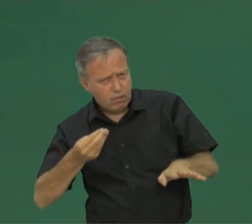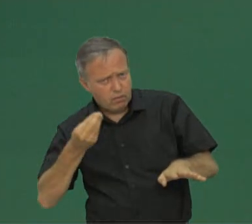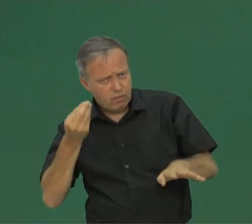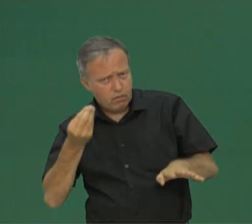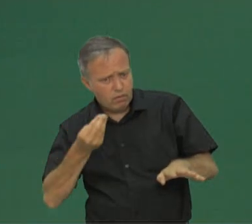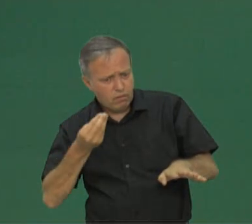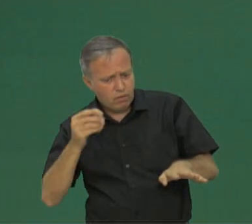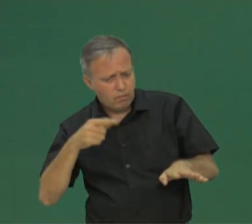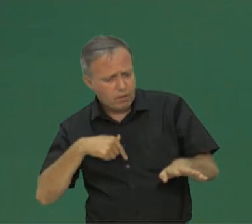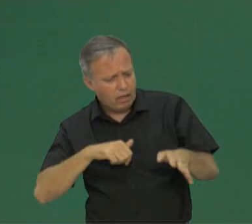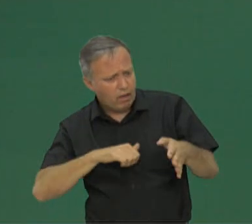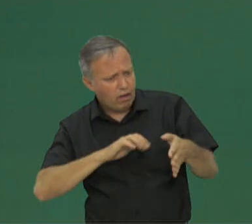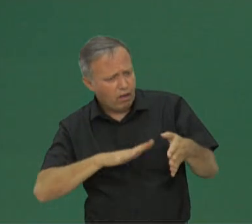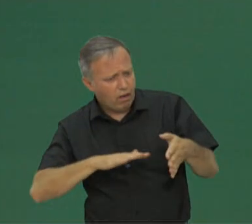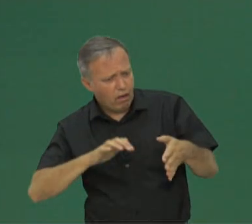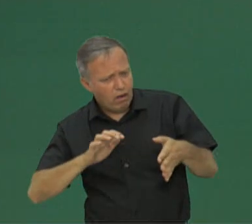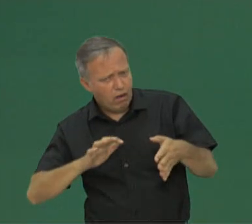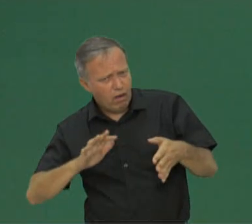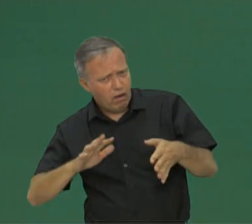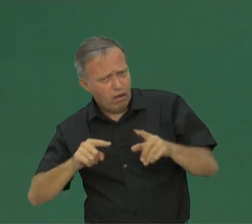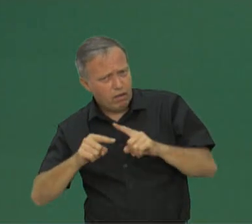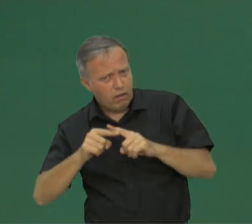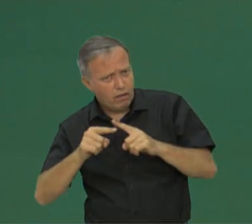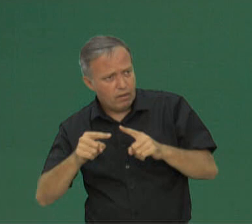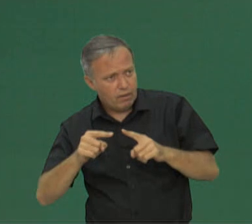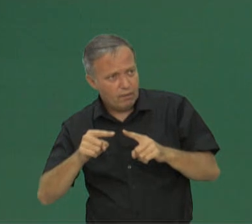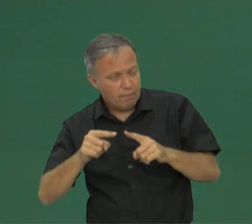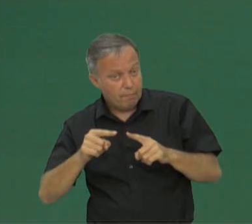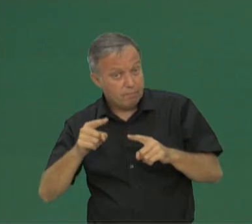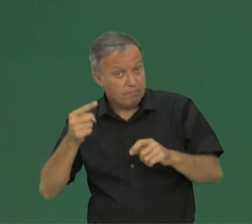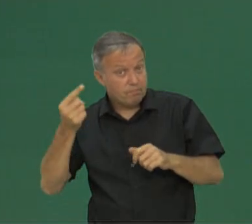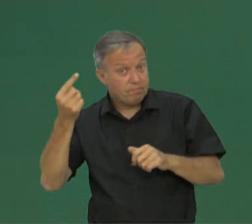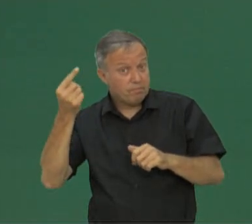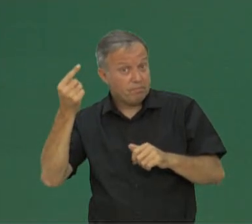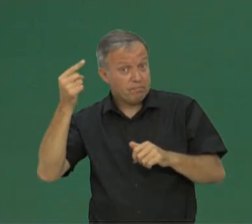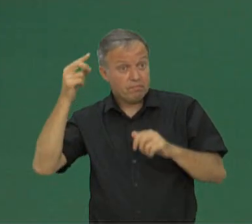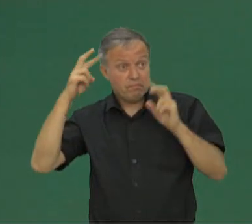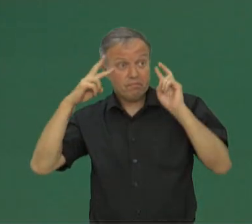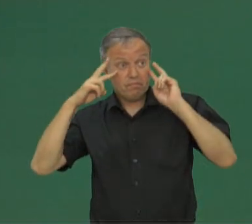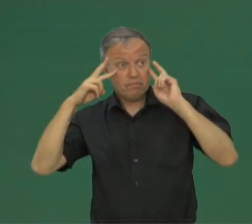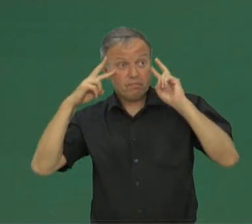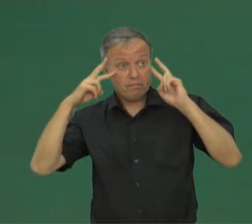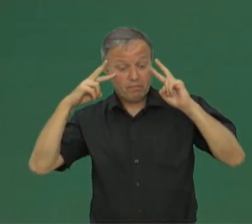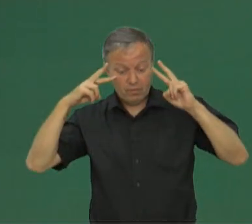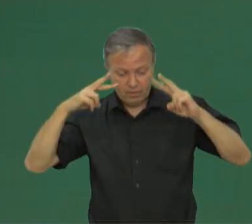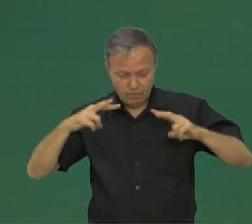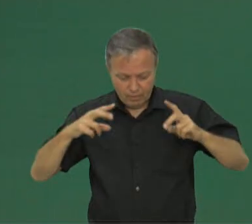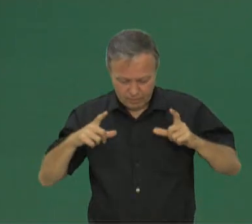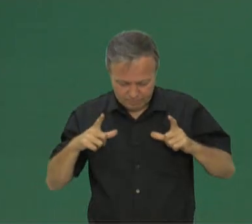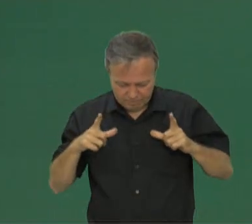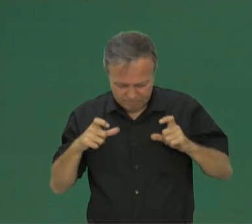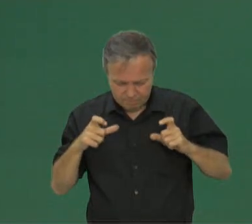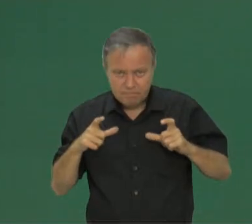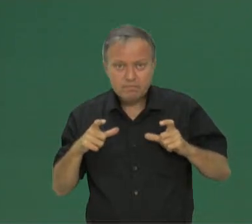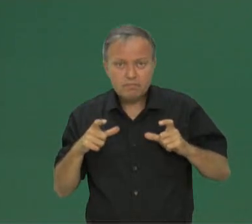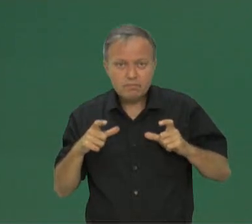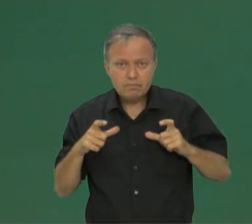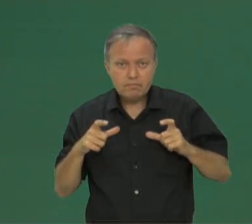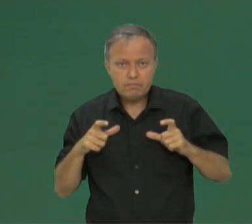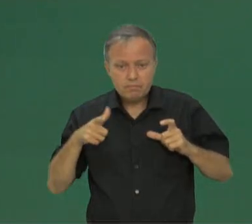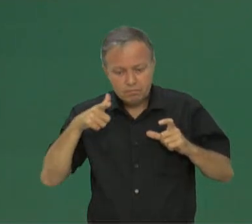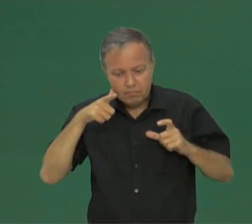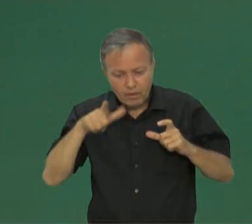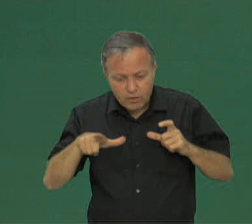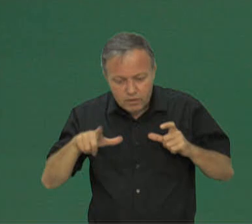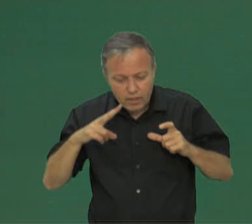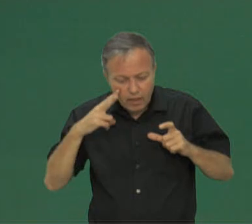esse trabalho no chão com esses materiais. E aí, lá de cima, é tirada a fotografia. Para conseguir ver,